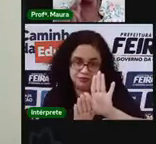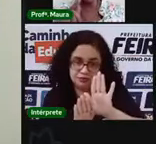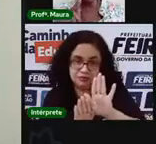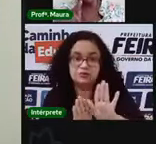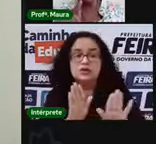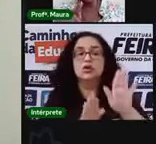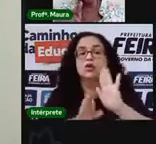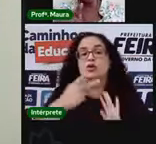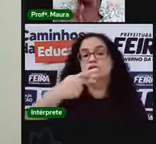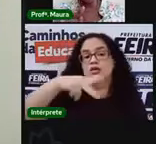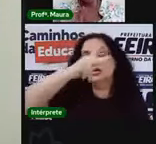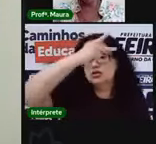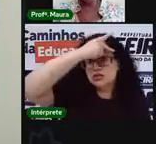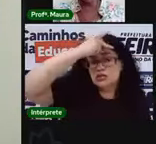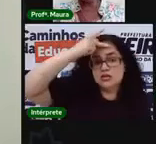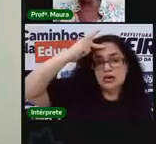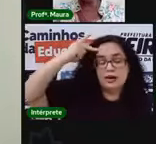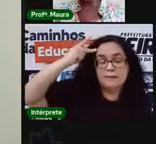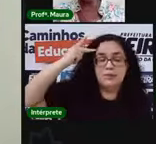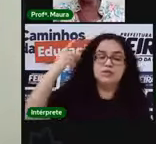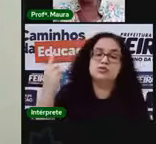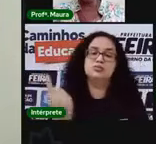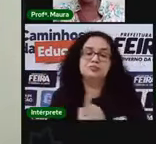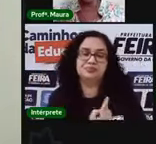Cuida das pessoas que estão à tua volta.